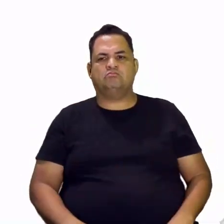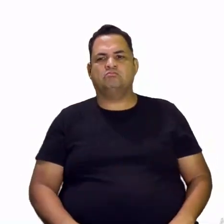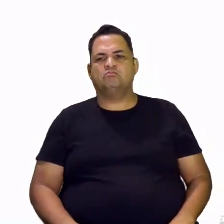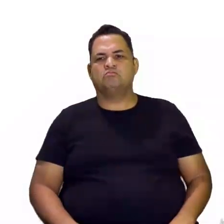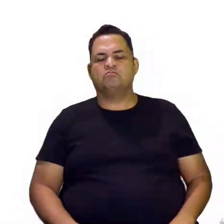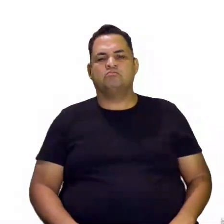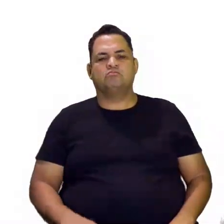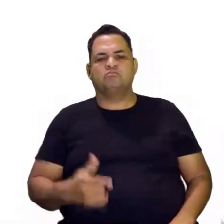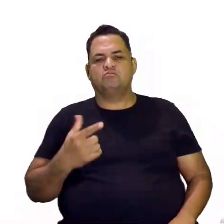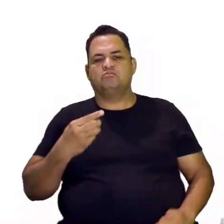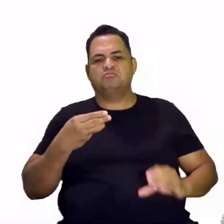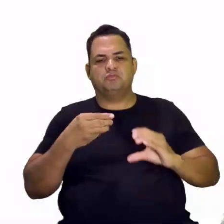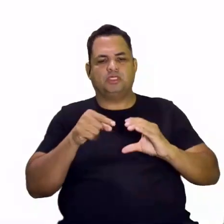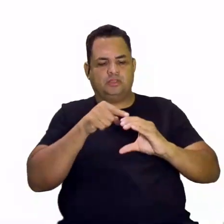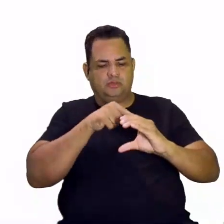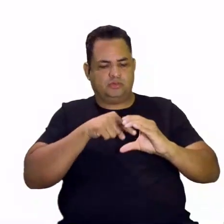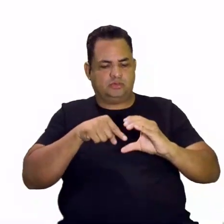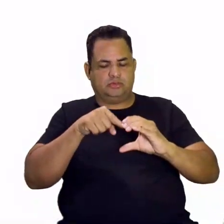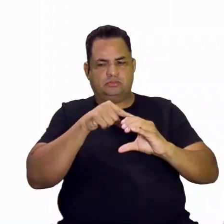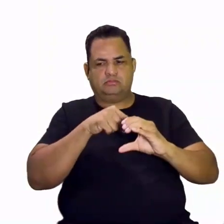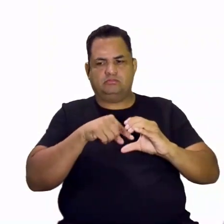um núcleo,